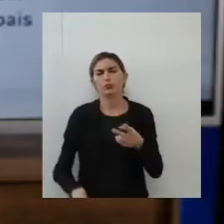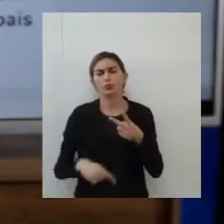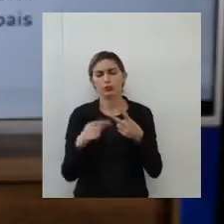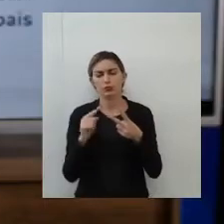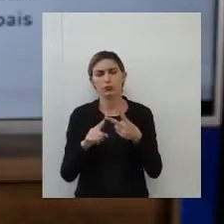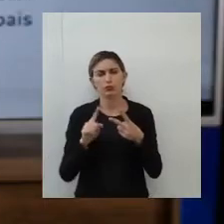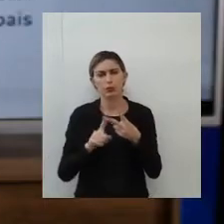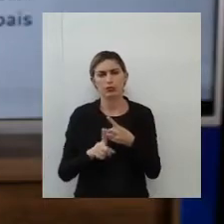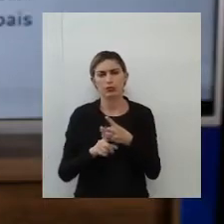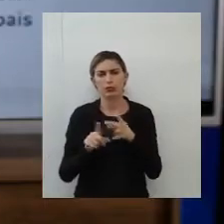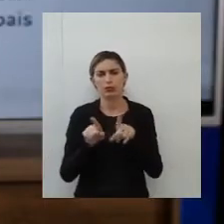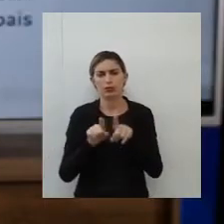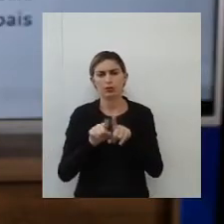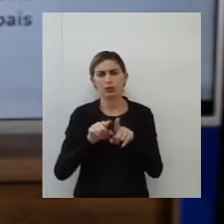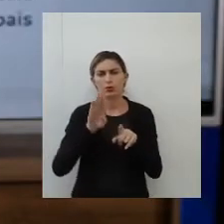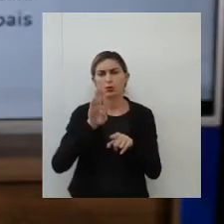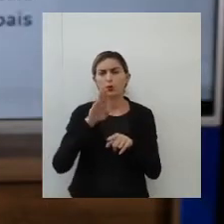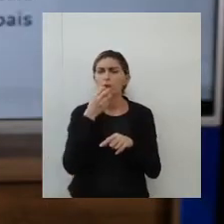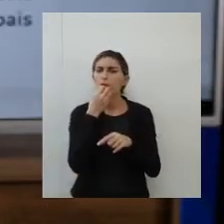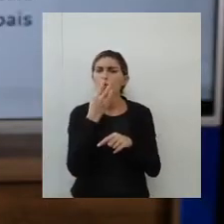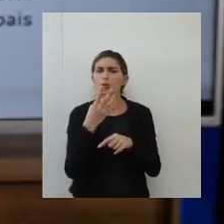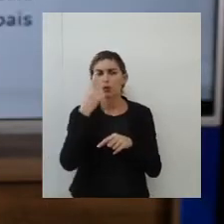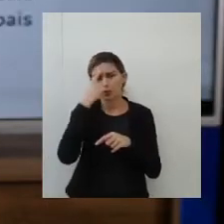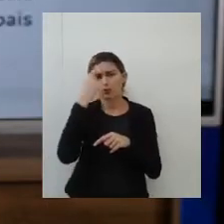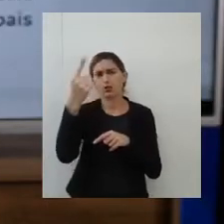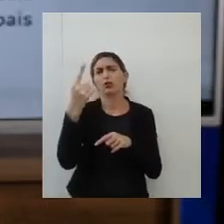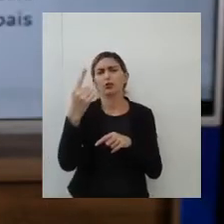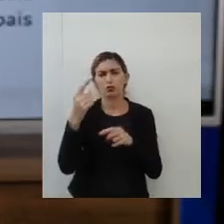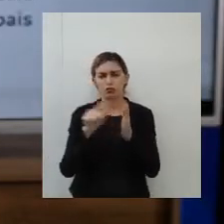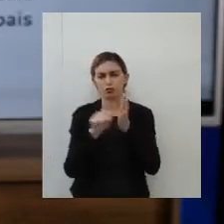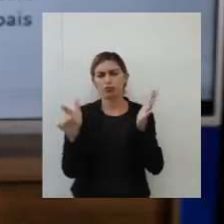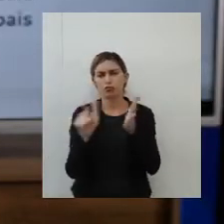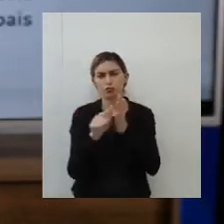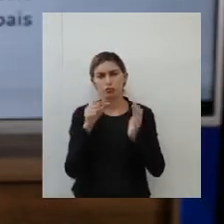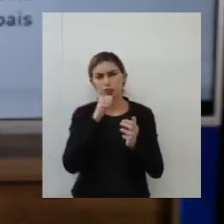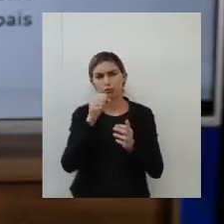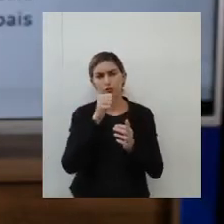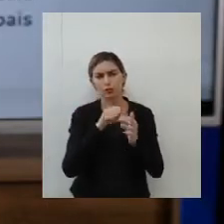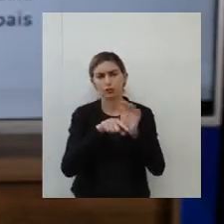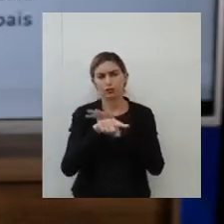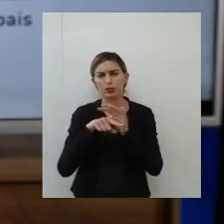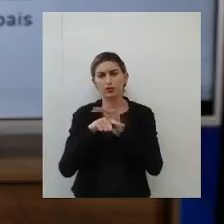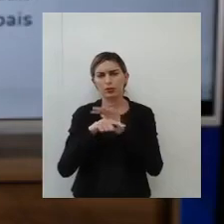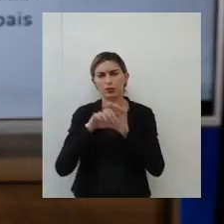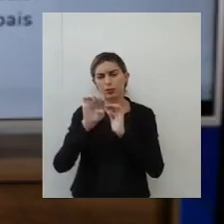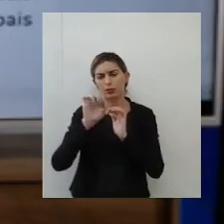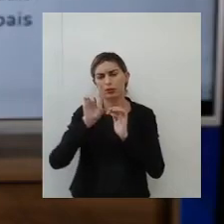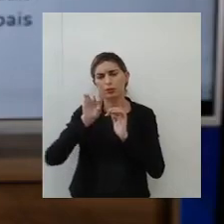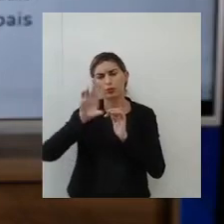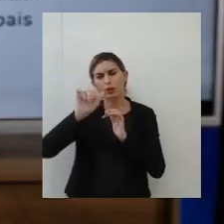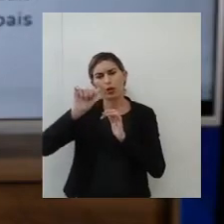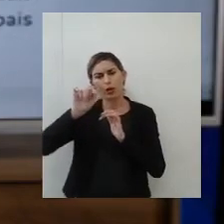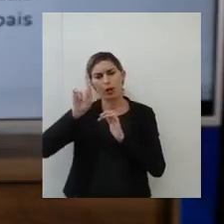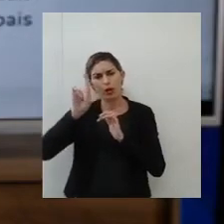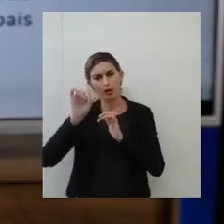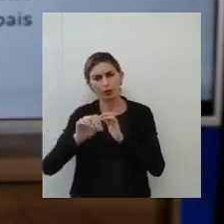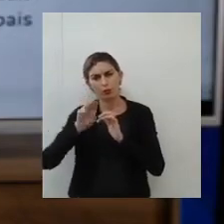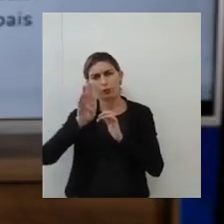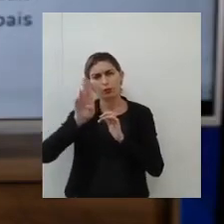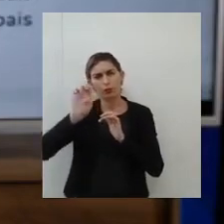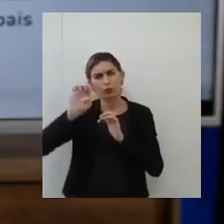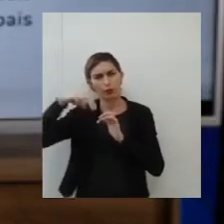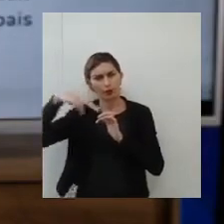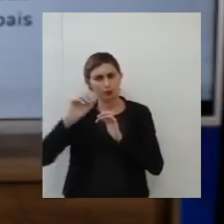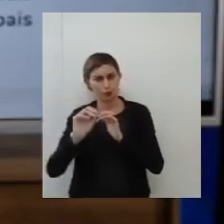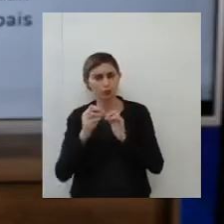E tem o canal também Buenas Ideias, do jornalista e pesquisador Eduardo Bueno, tá certo?